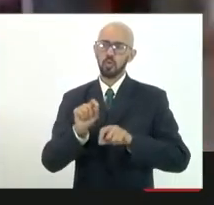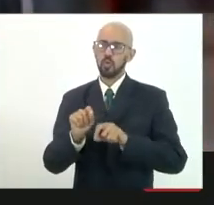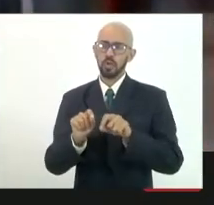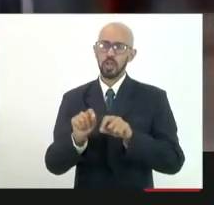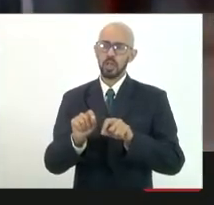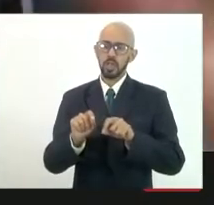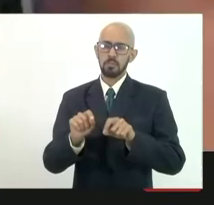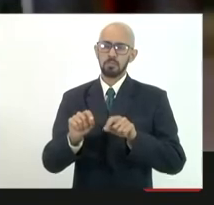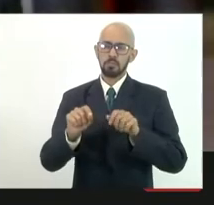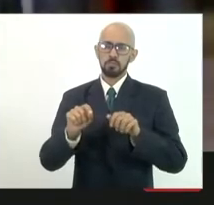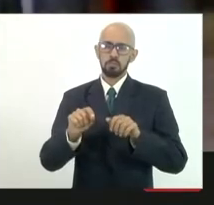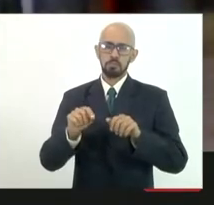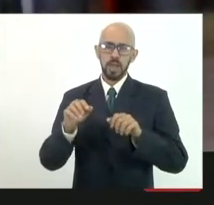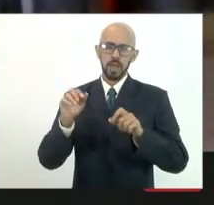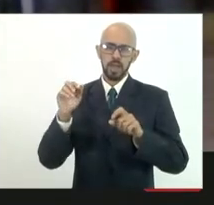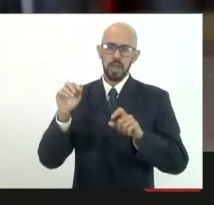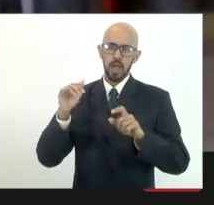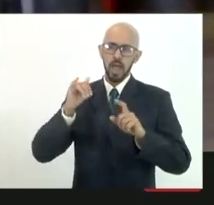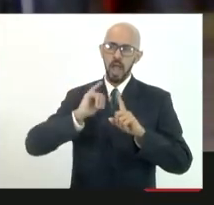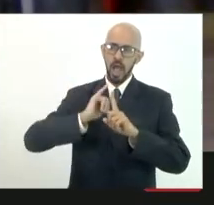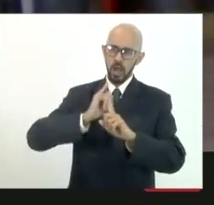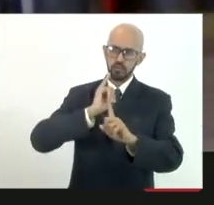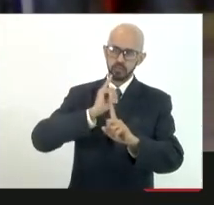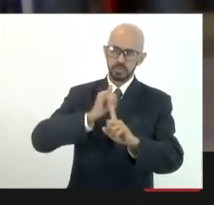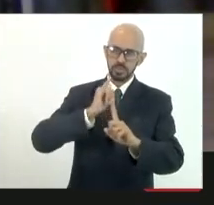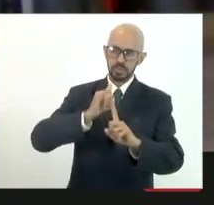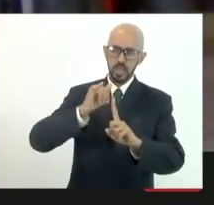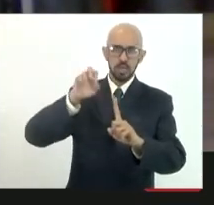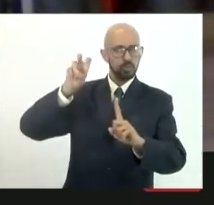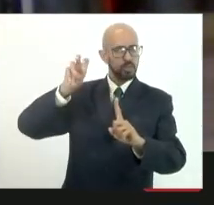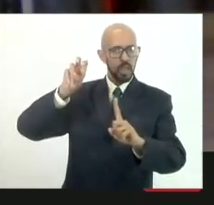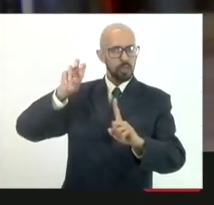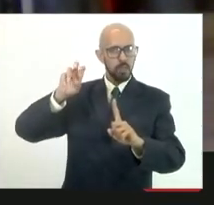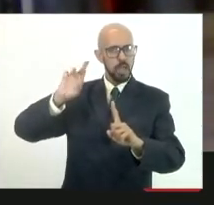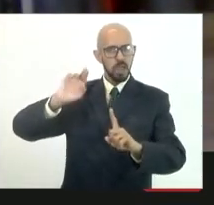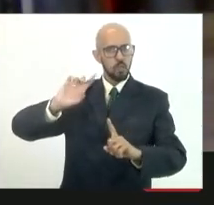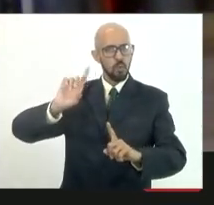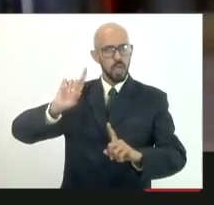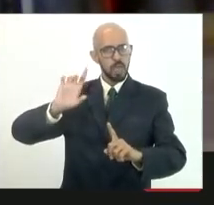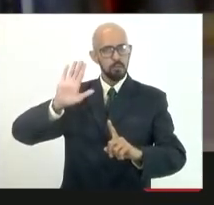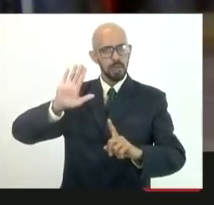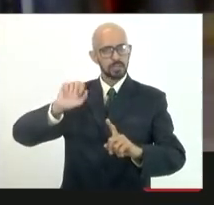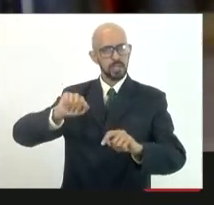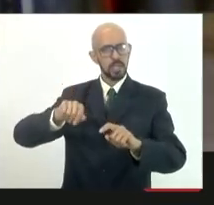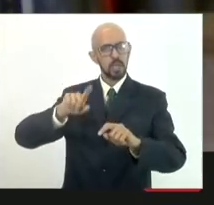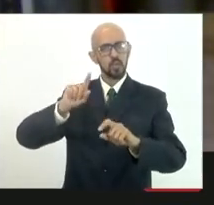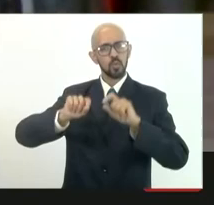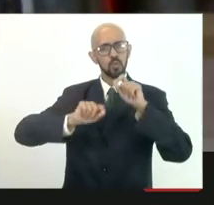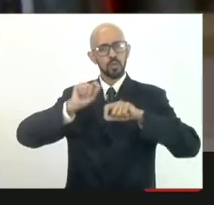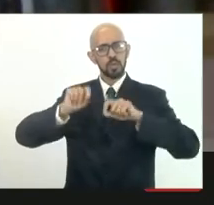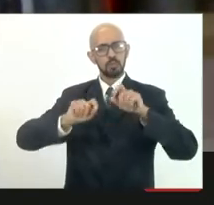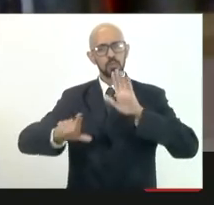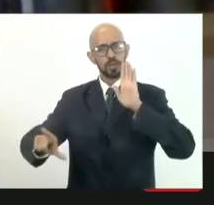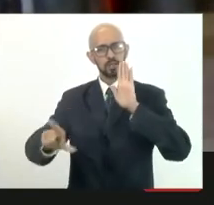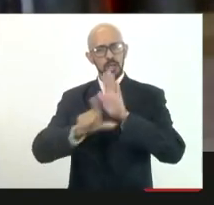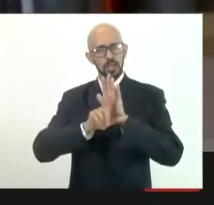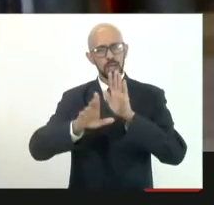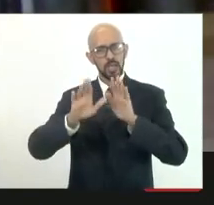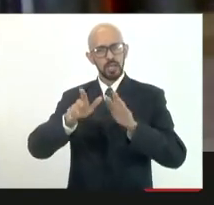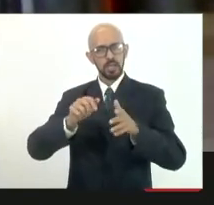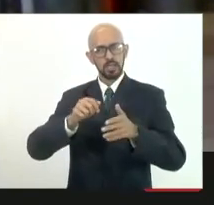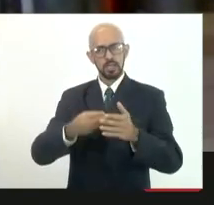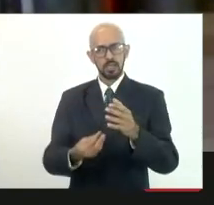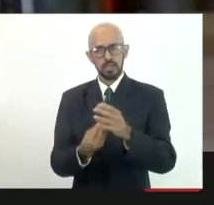para chamar a atenção do tema, que já seria importante, mas algo a partir dessa legislação existente, que pune e